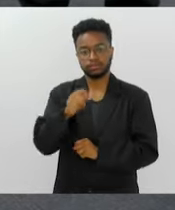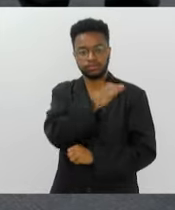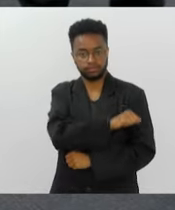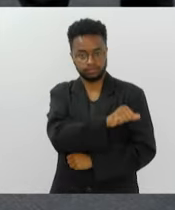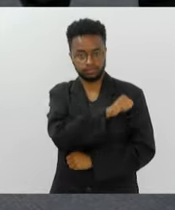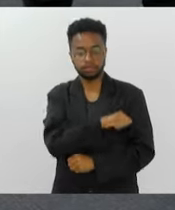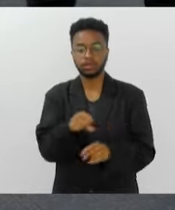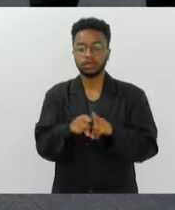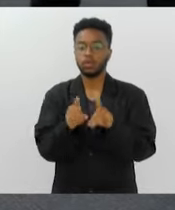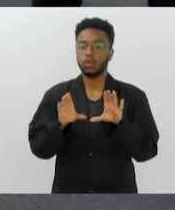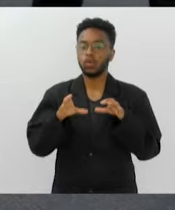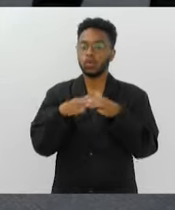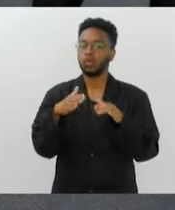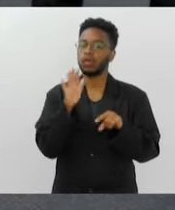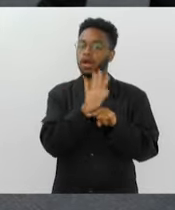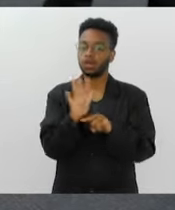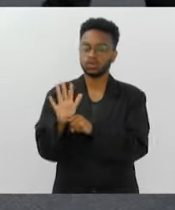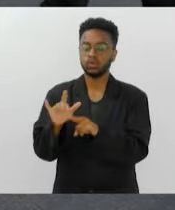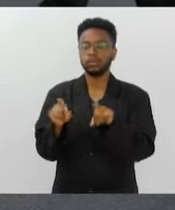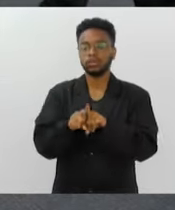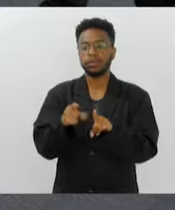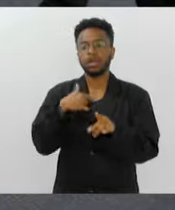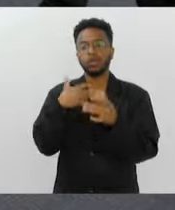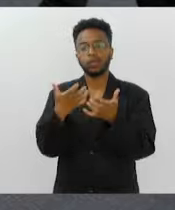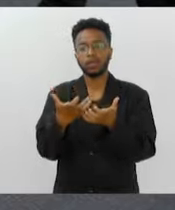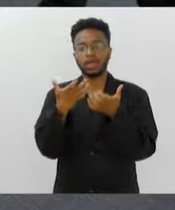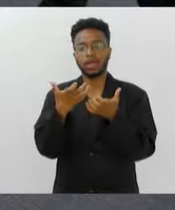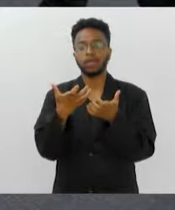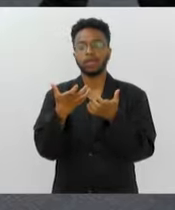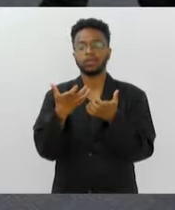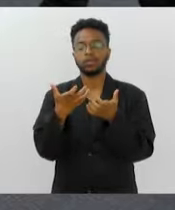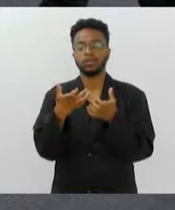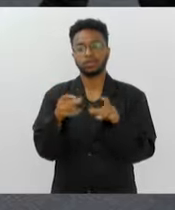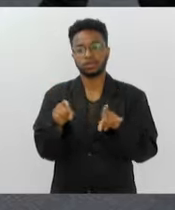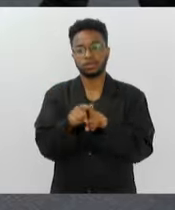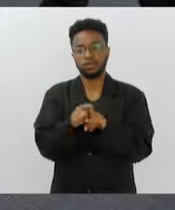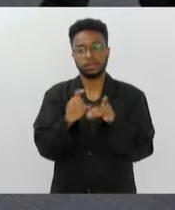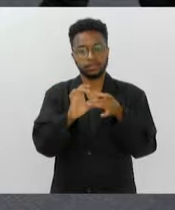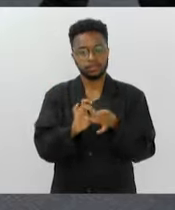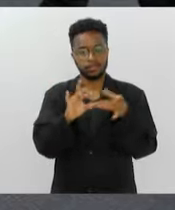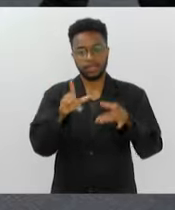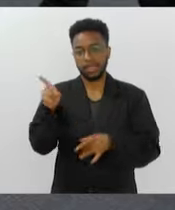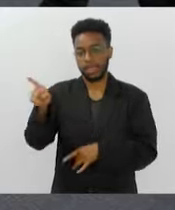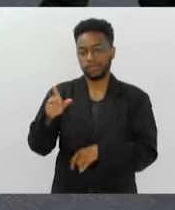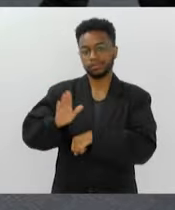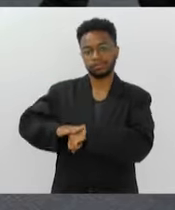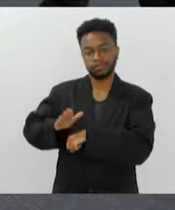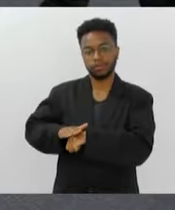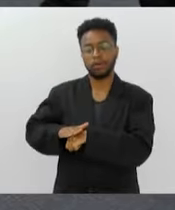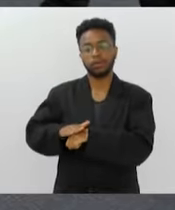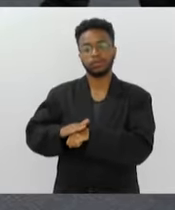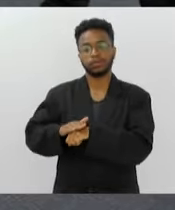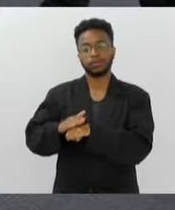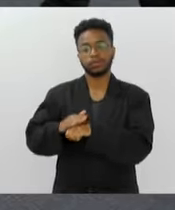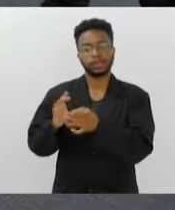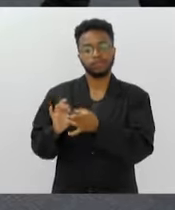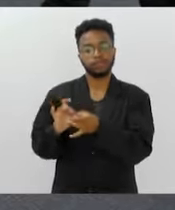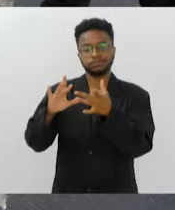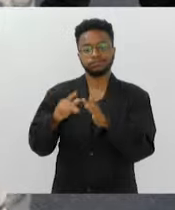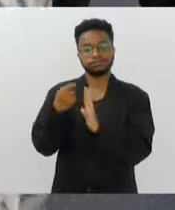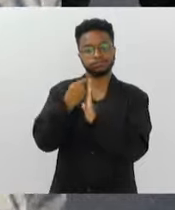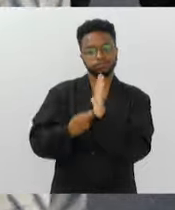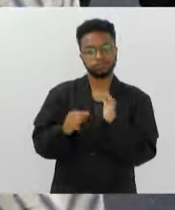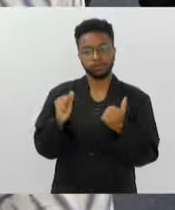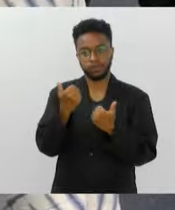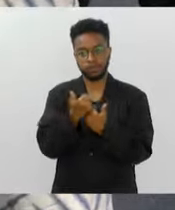frente que contribuiu muito e gostaria de estender a coautoria a deputada zeidan nesse trabalho que ela me